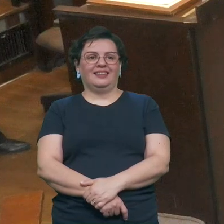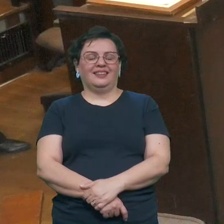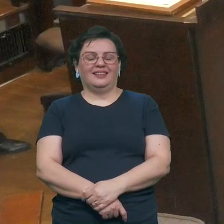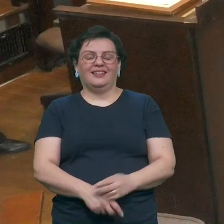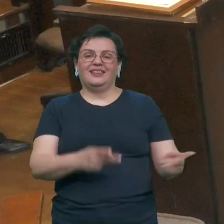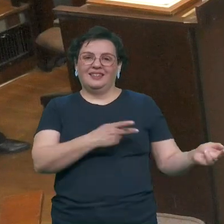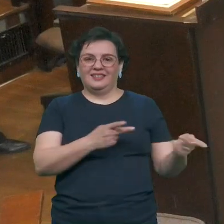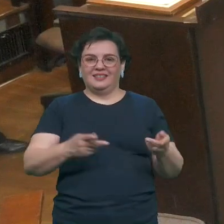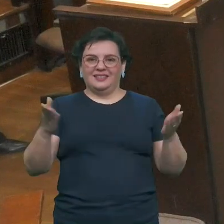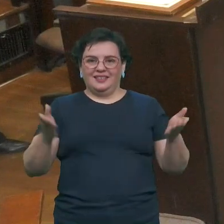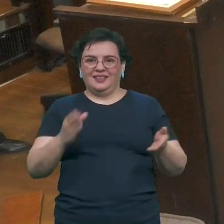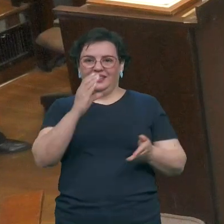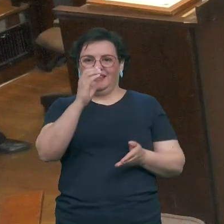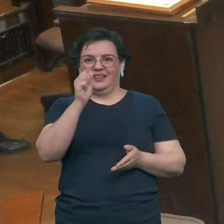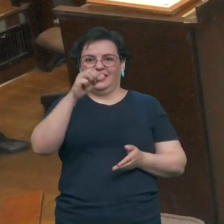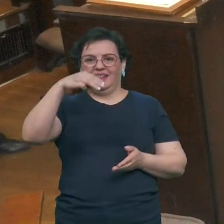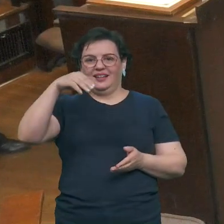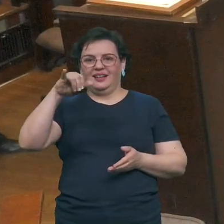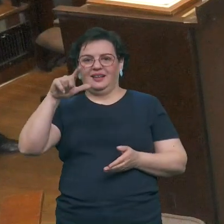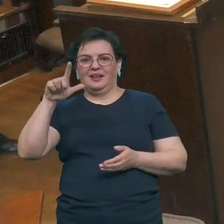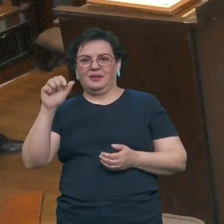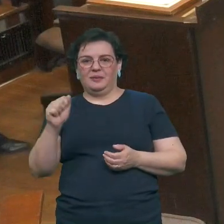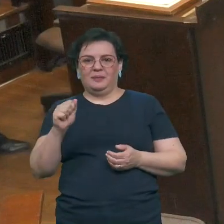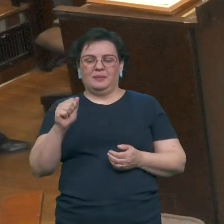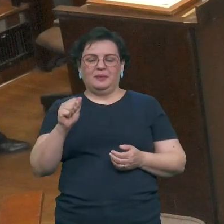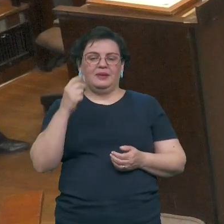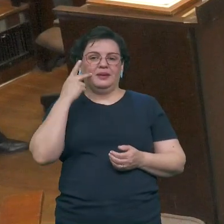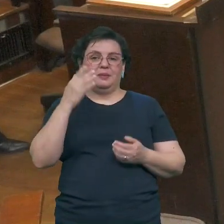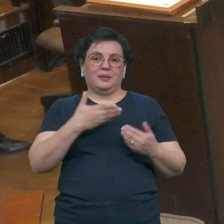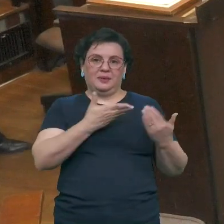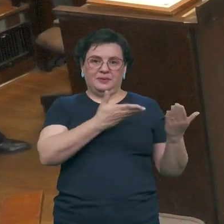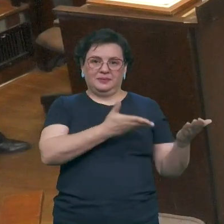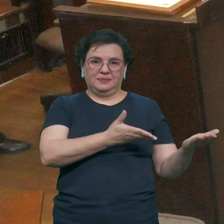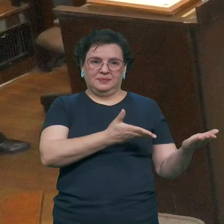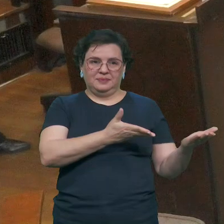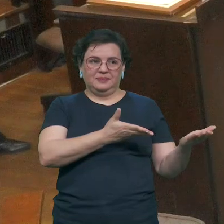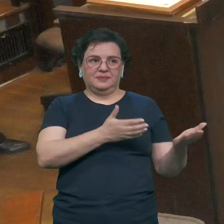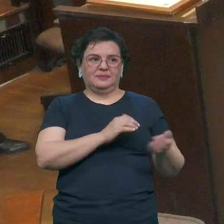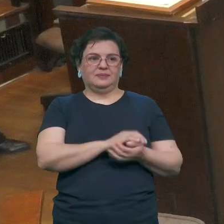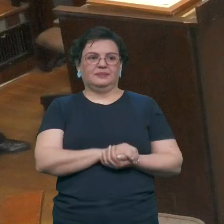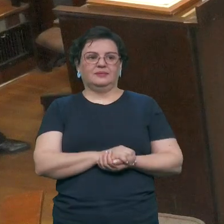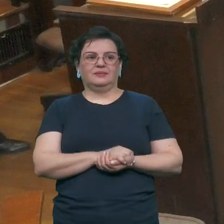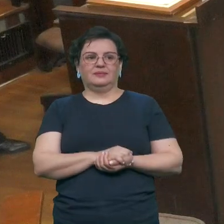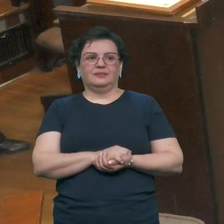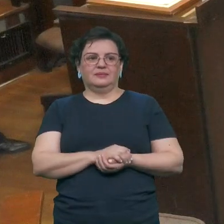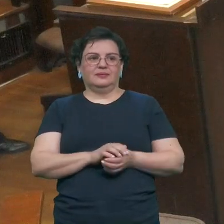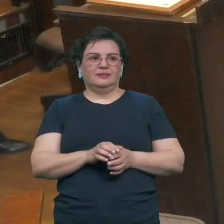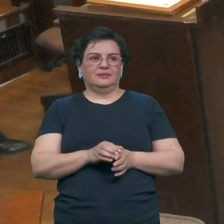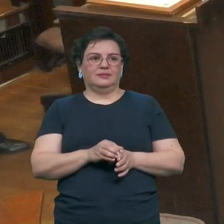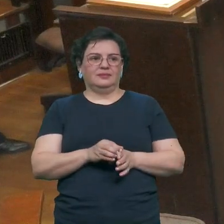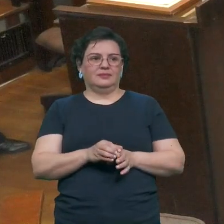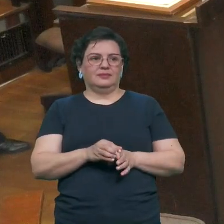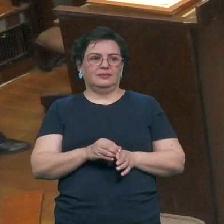Convido a senhora Camila Rodrigues da Silva para que se dirija ao centro do plenário.